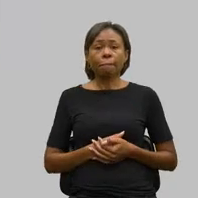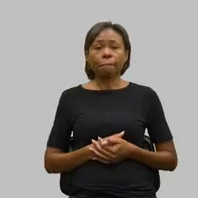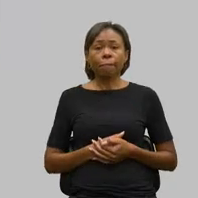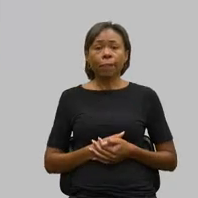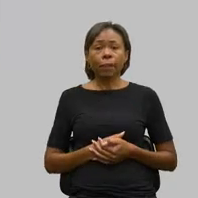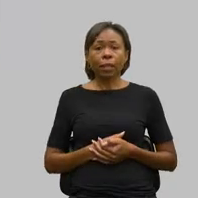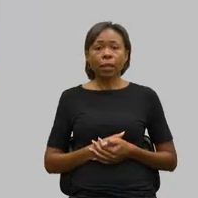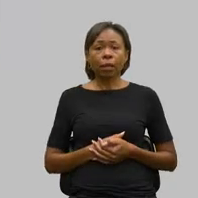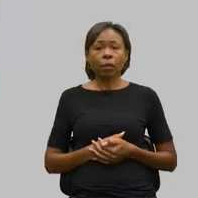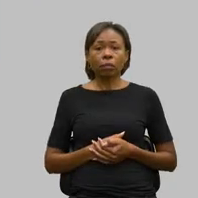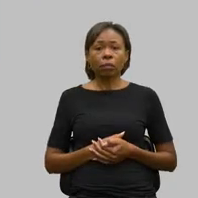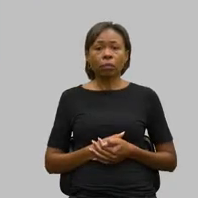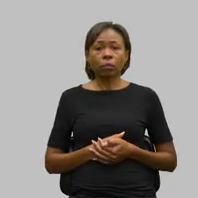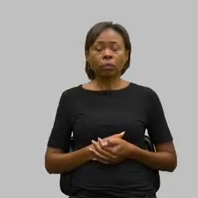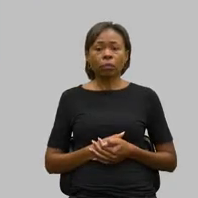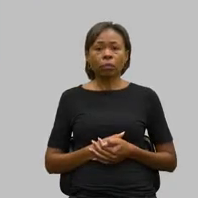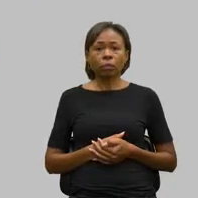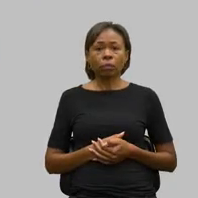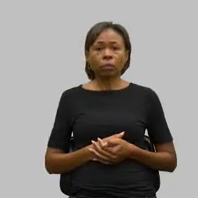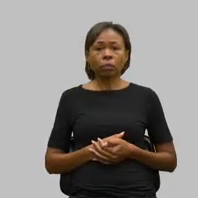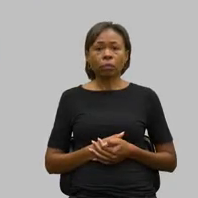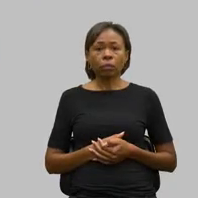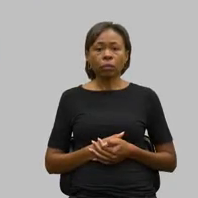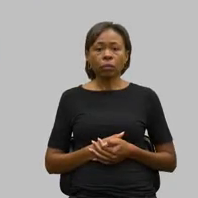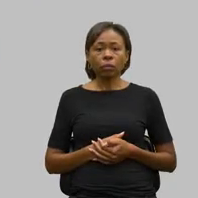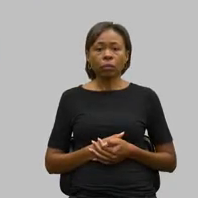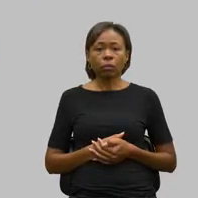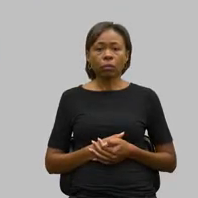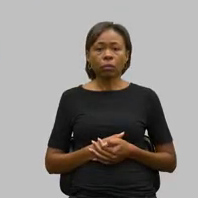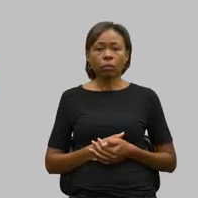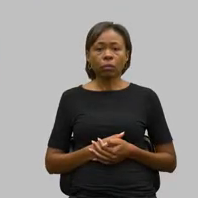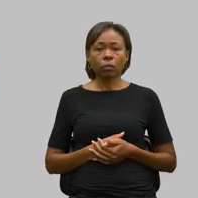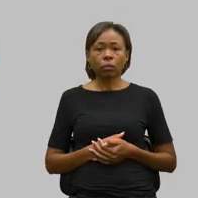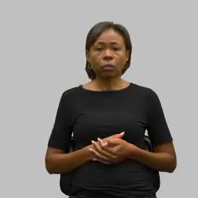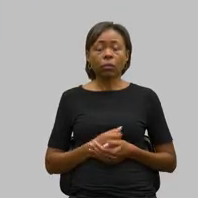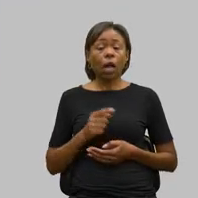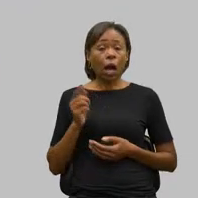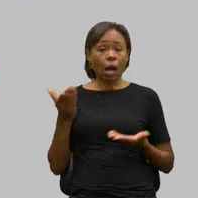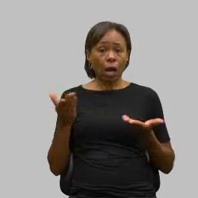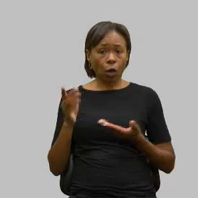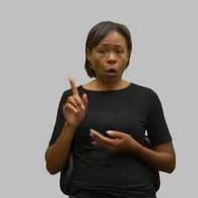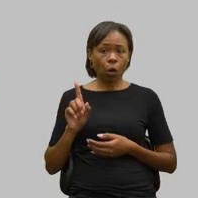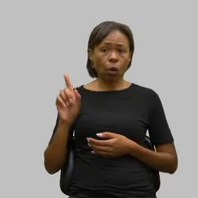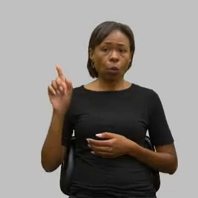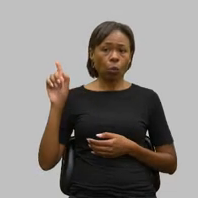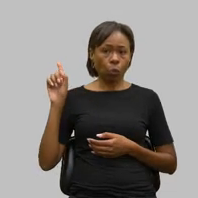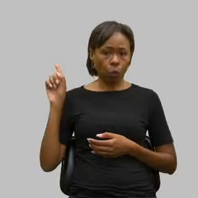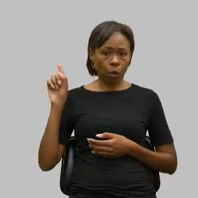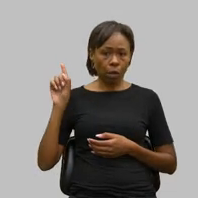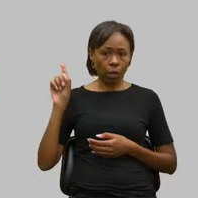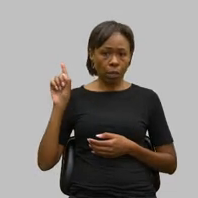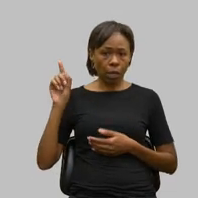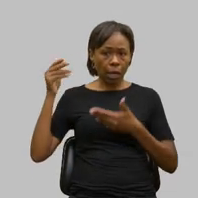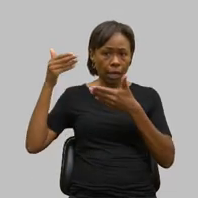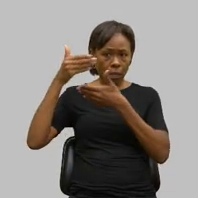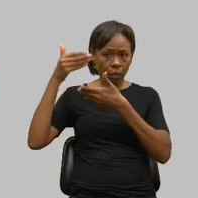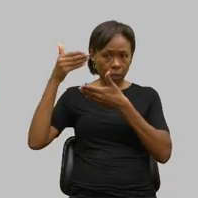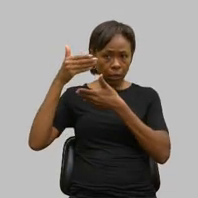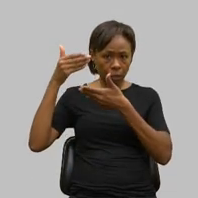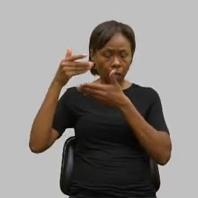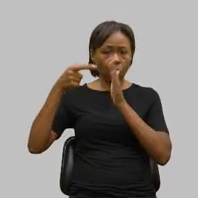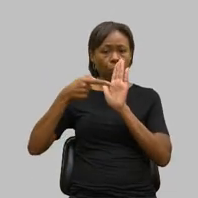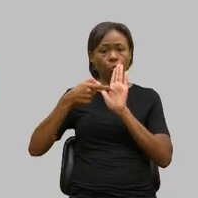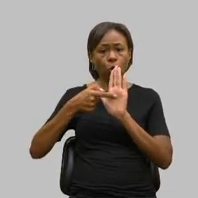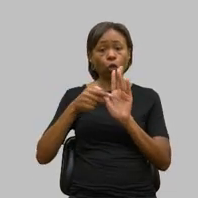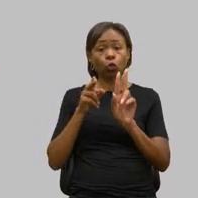próximo... O próximo slide é o procedimento do SUS. O